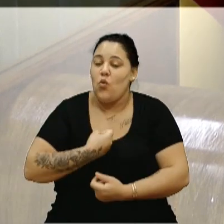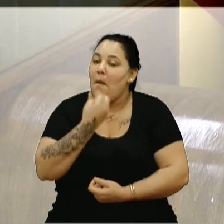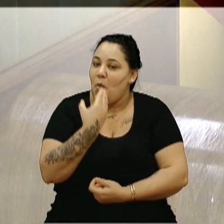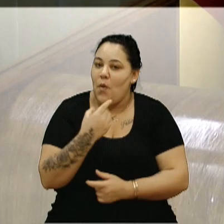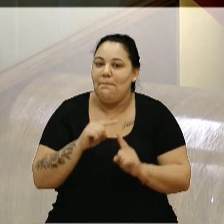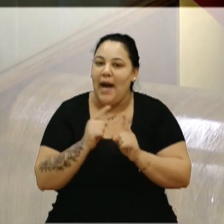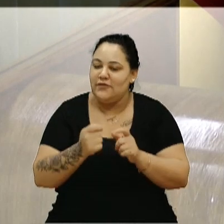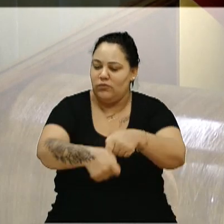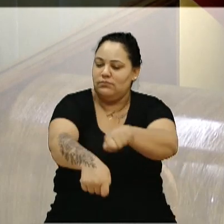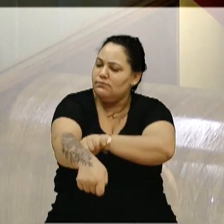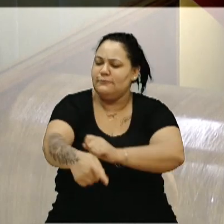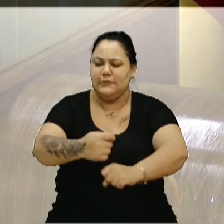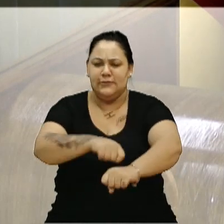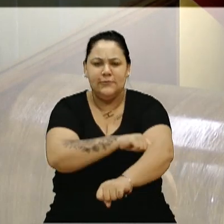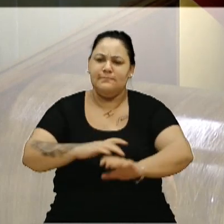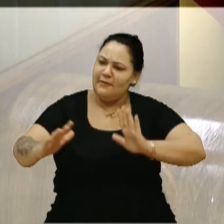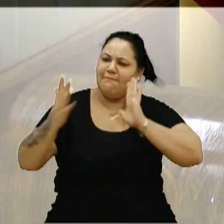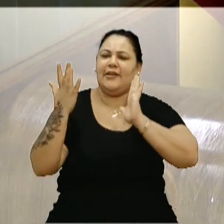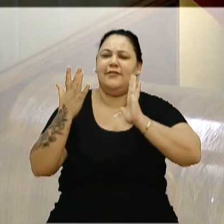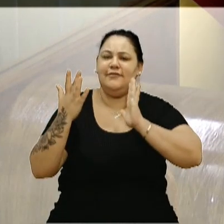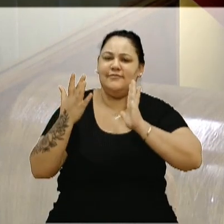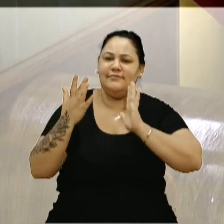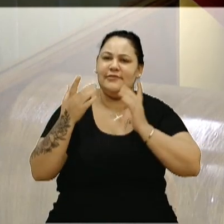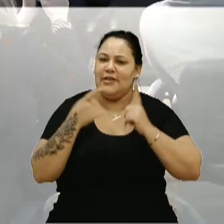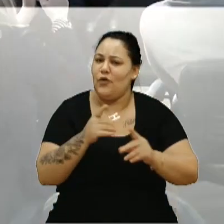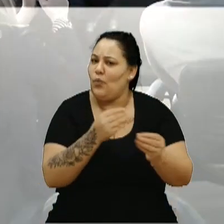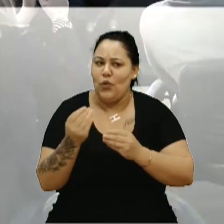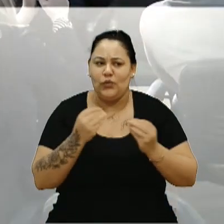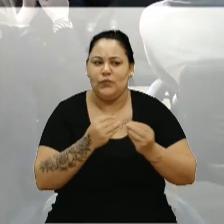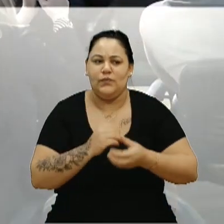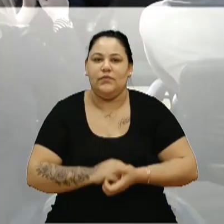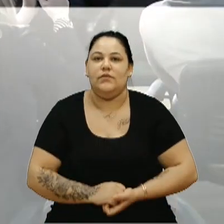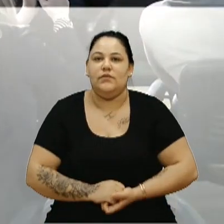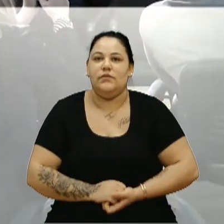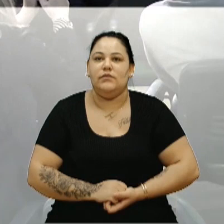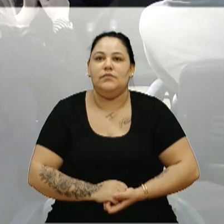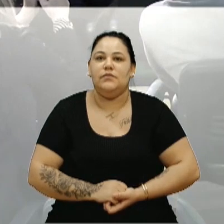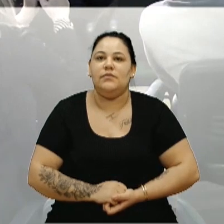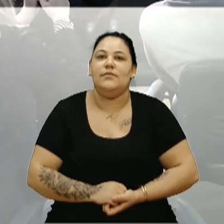arregaçar a manga porque os desafios serão imensos. Obrigado, senhora presidente.